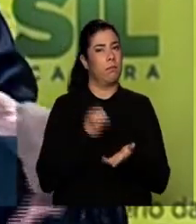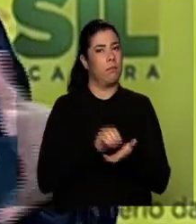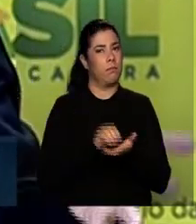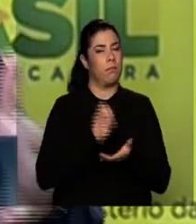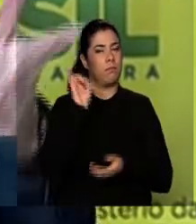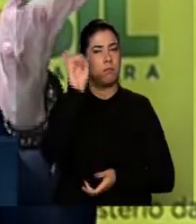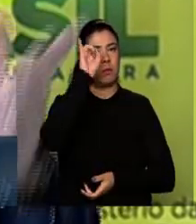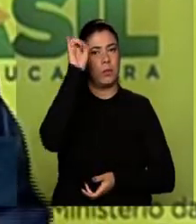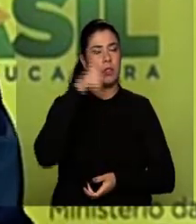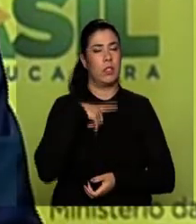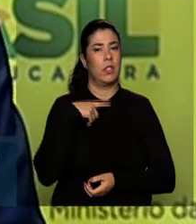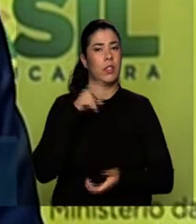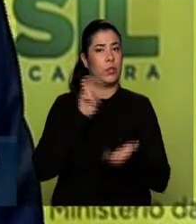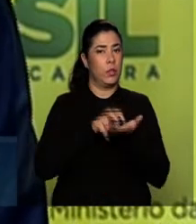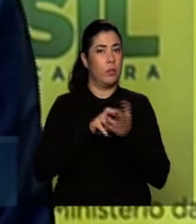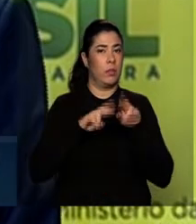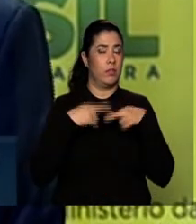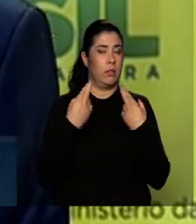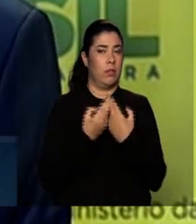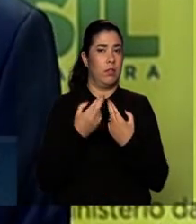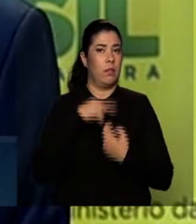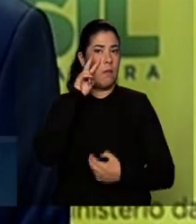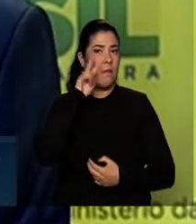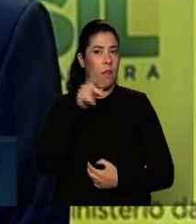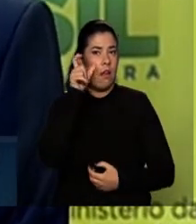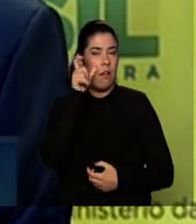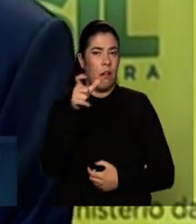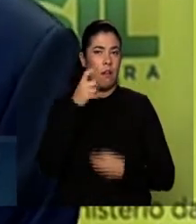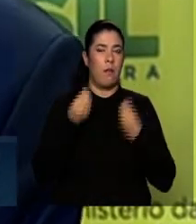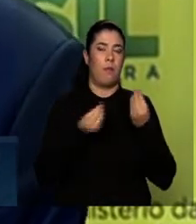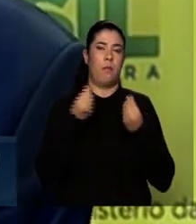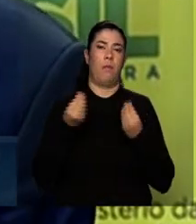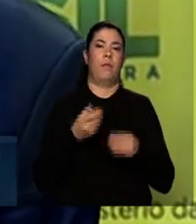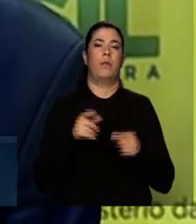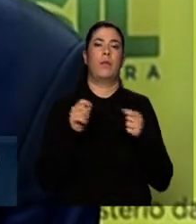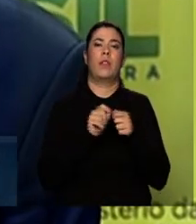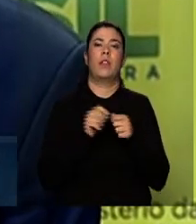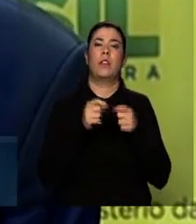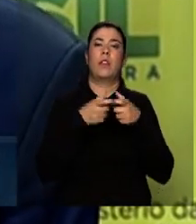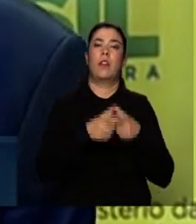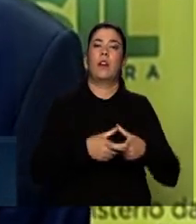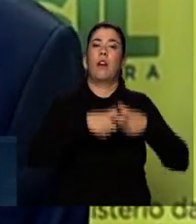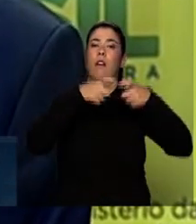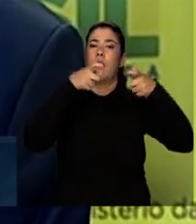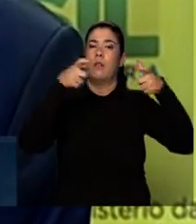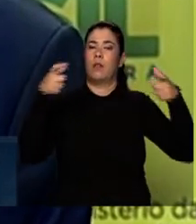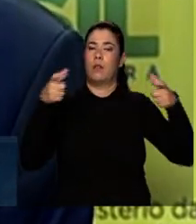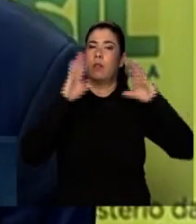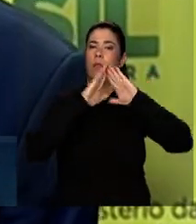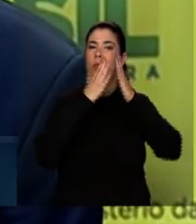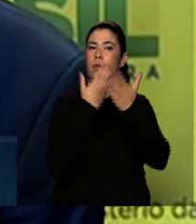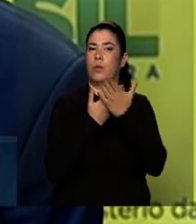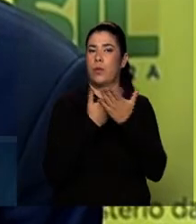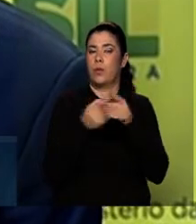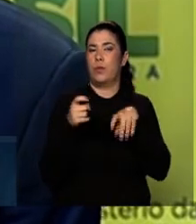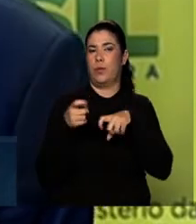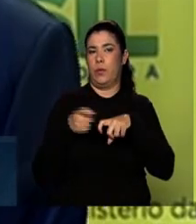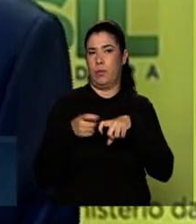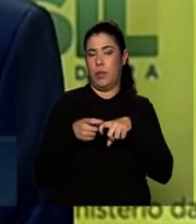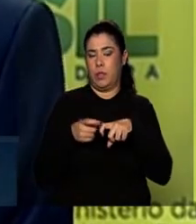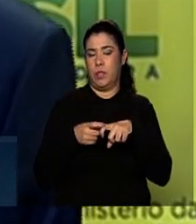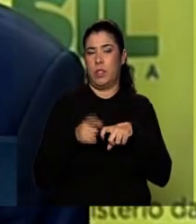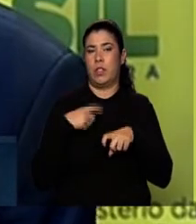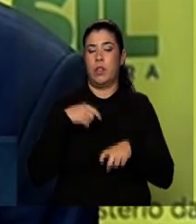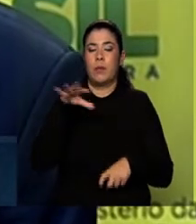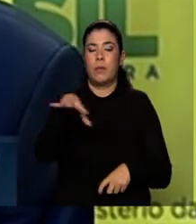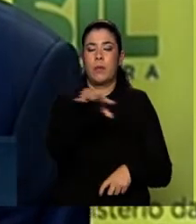que eu tive acesso agora pela manhã, impressionante, que é a expansão dessas escolas exatamente para as regiões com